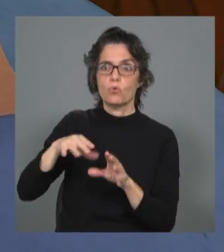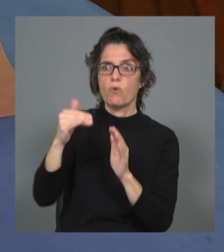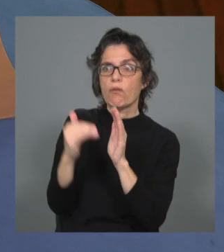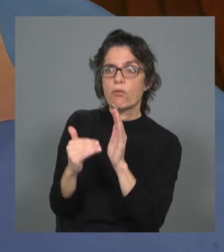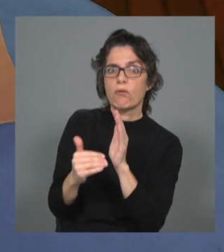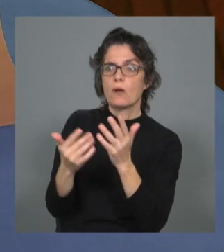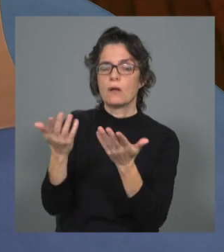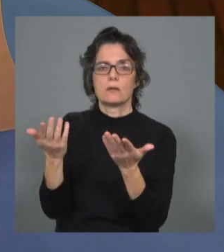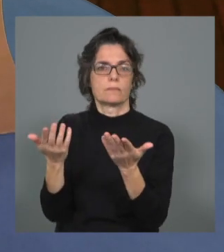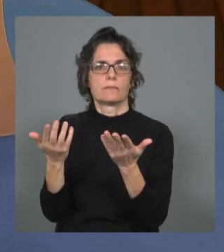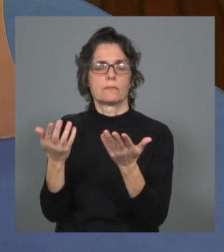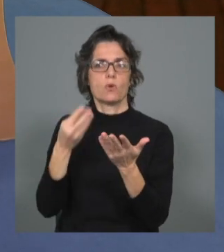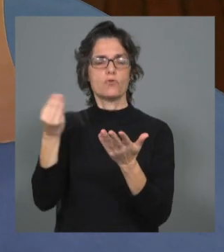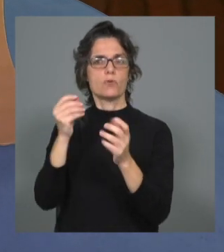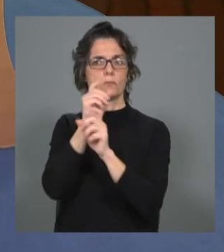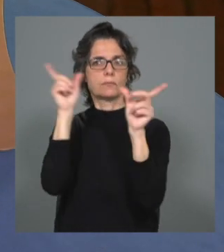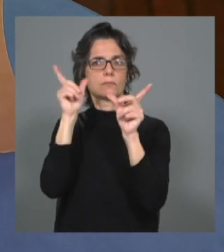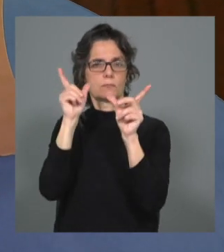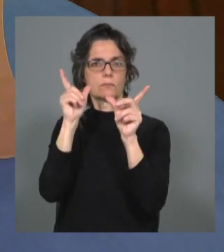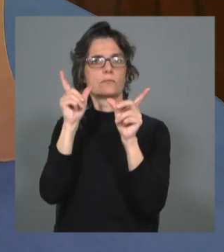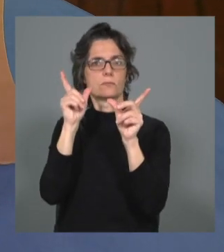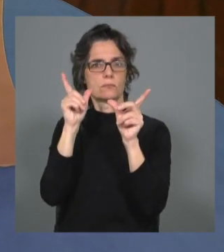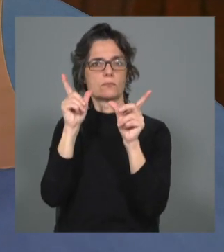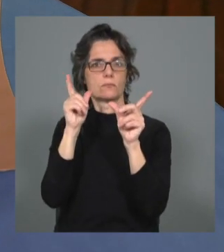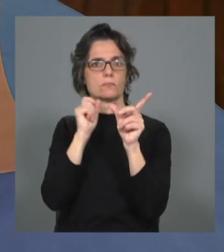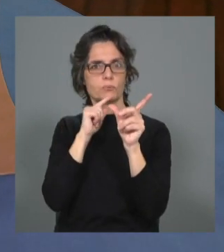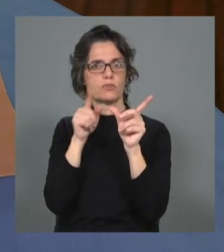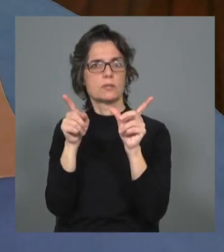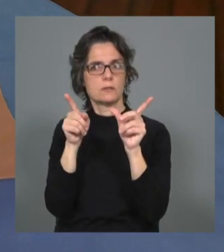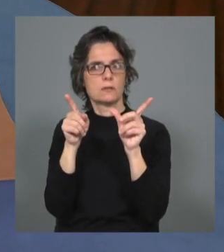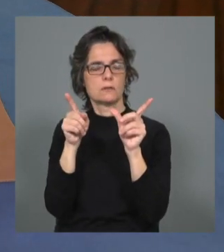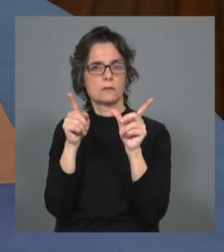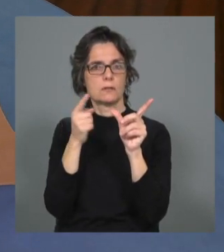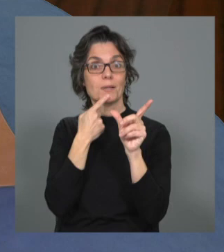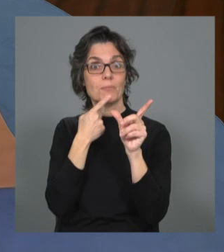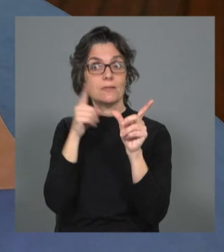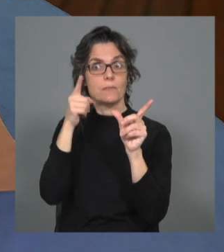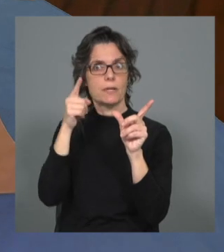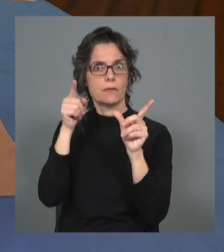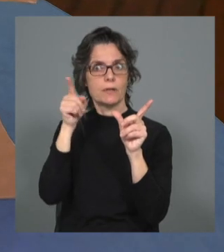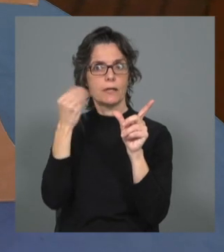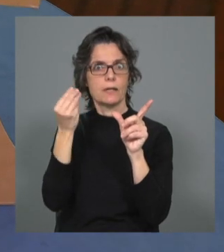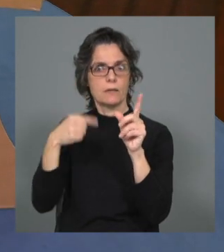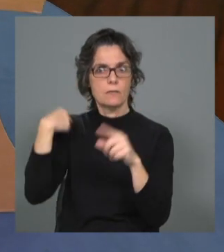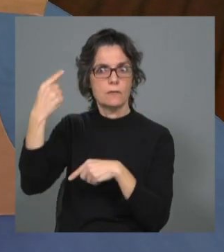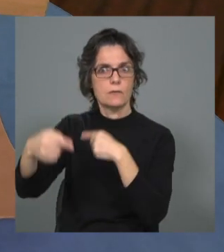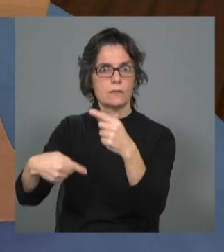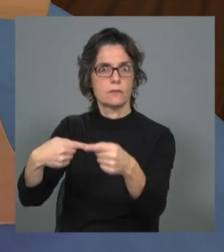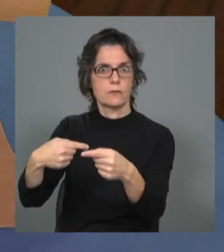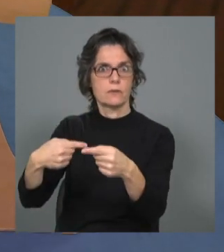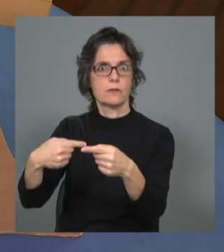há algum sobressalto cívico entre os jovens, porque são eles os não os únicos, mas os